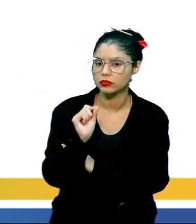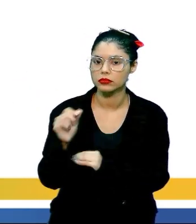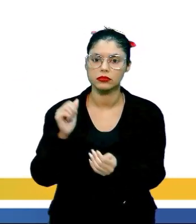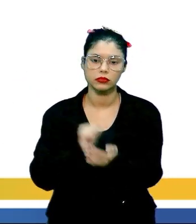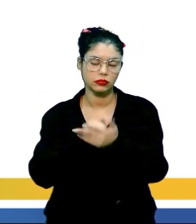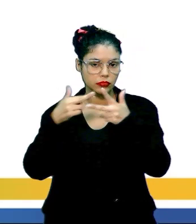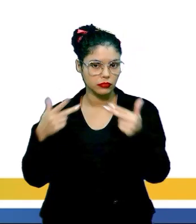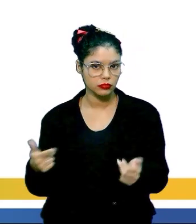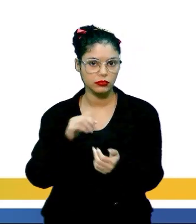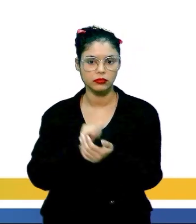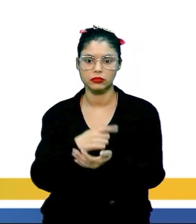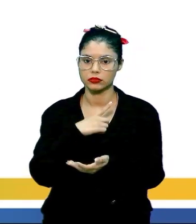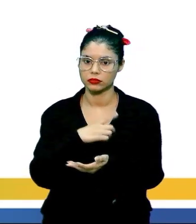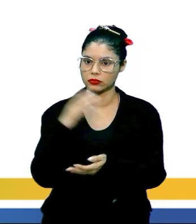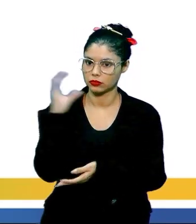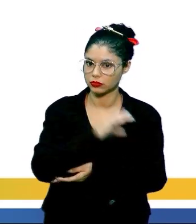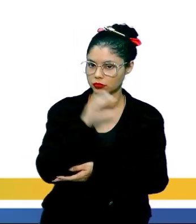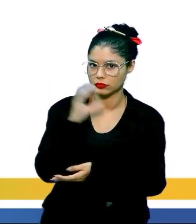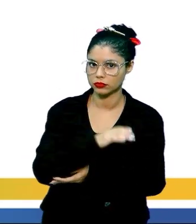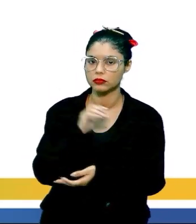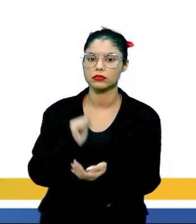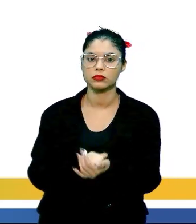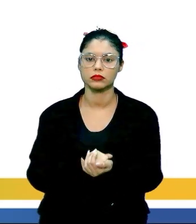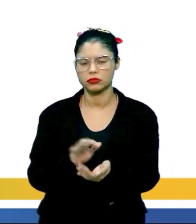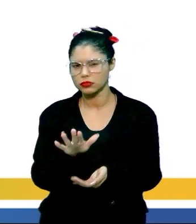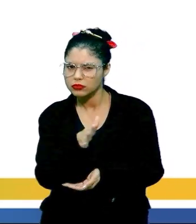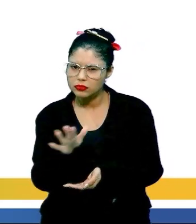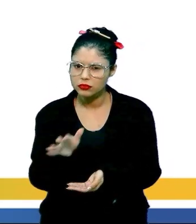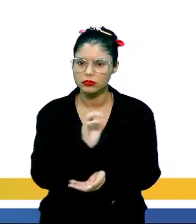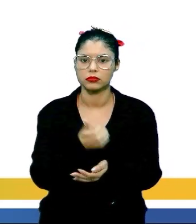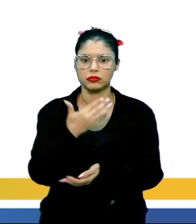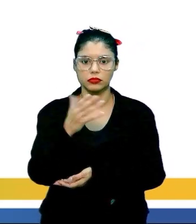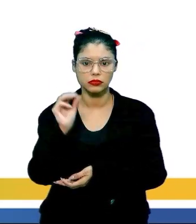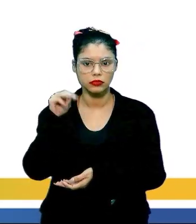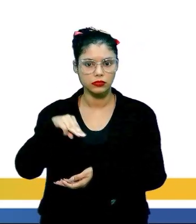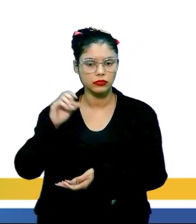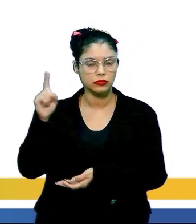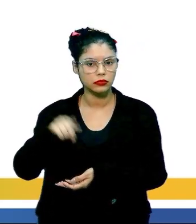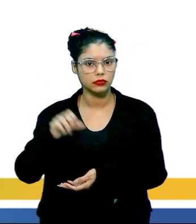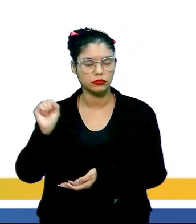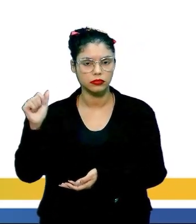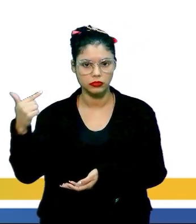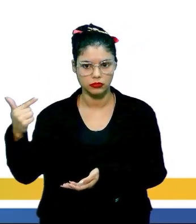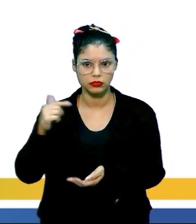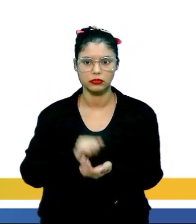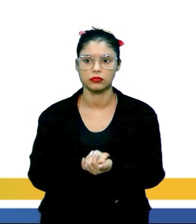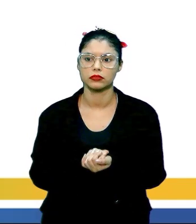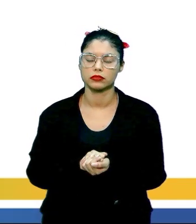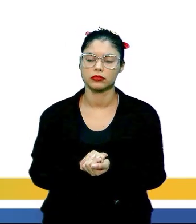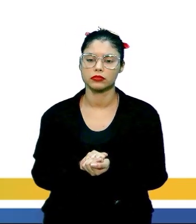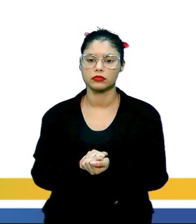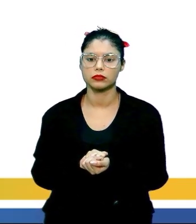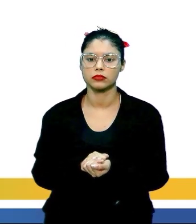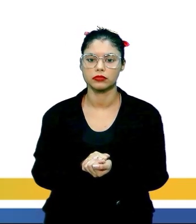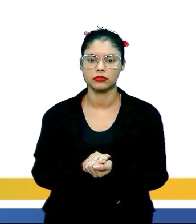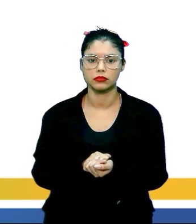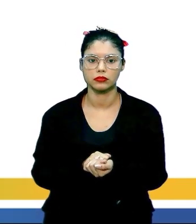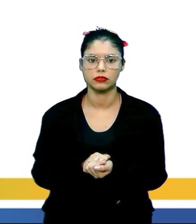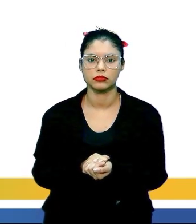esses objetos eles vão ter uma velocidade que vai variar 10 metros a cada segundo.